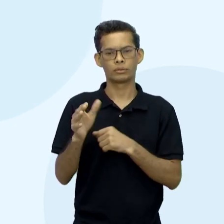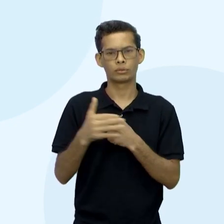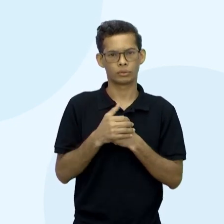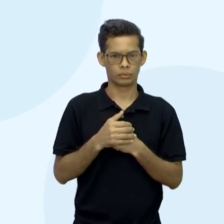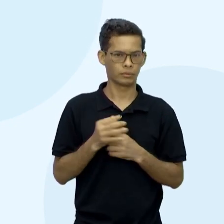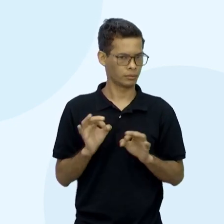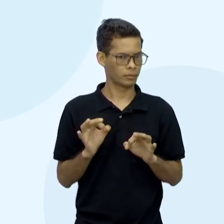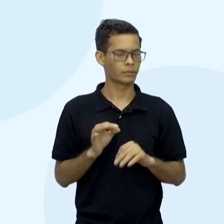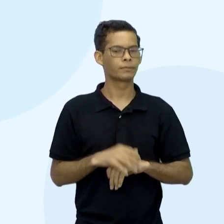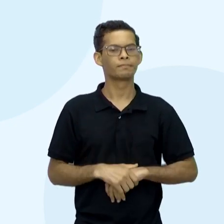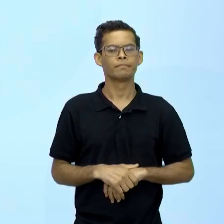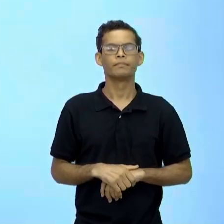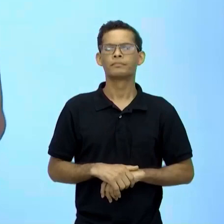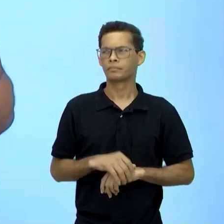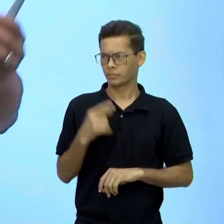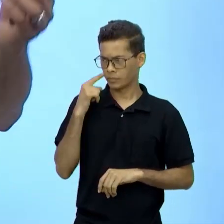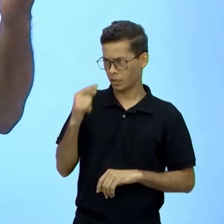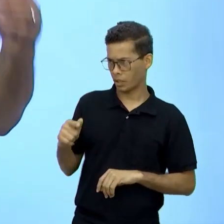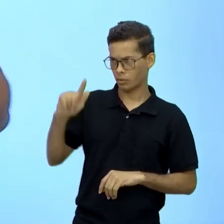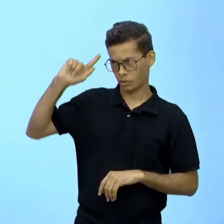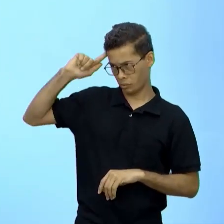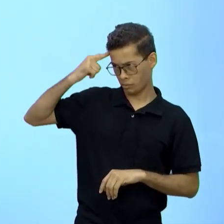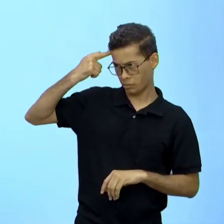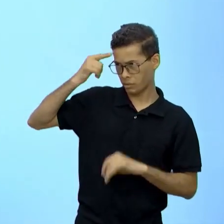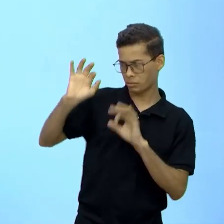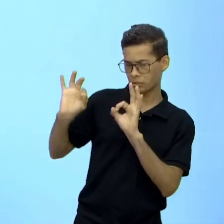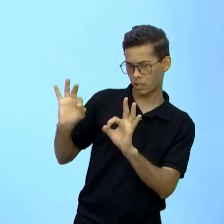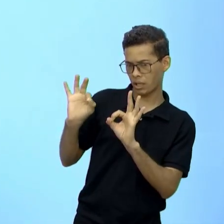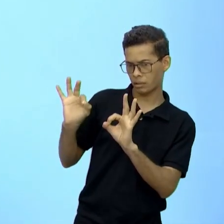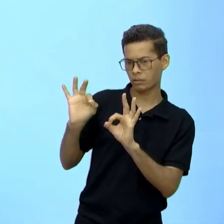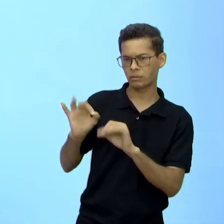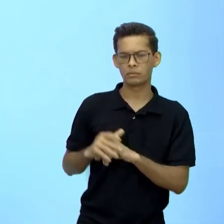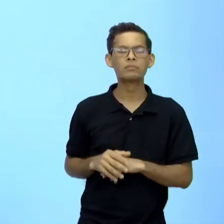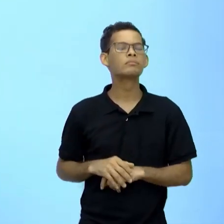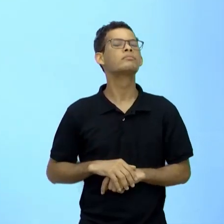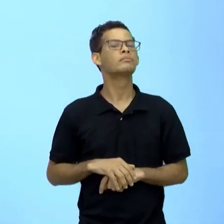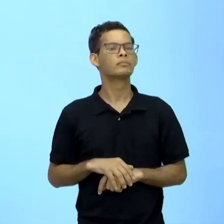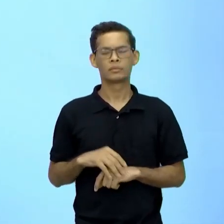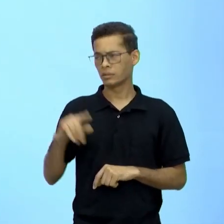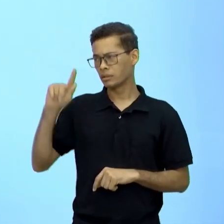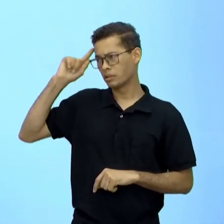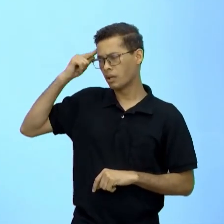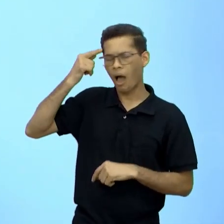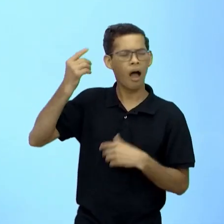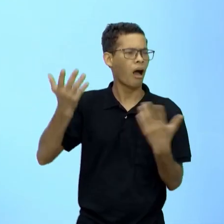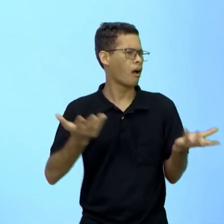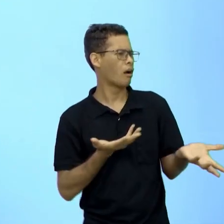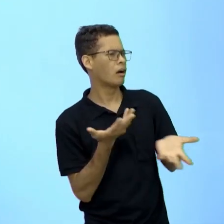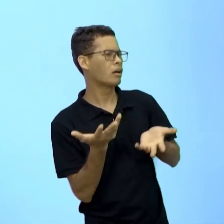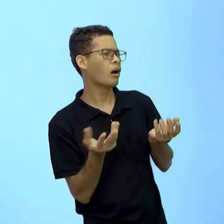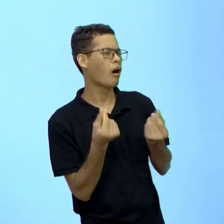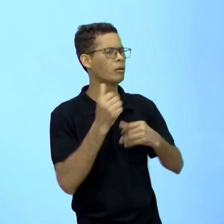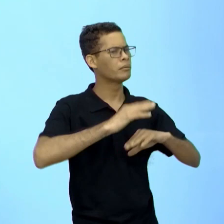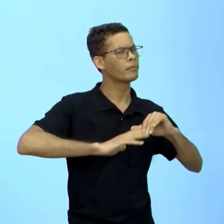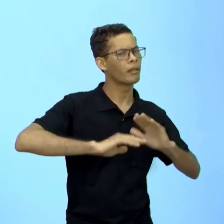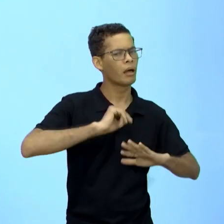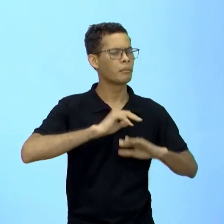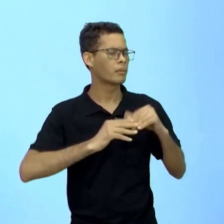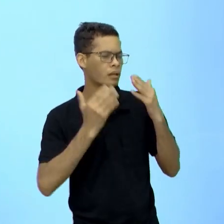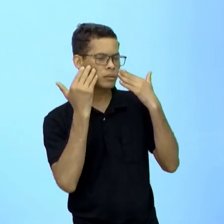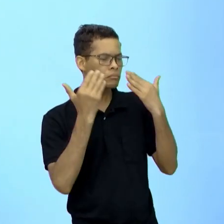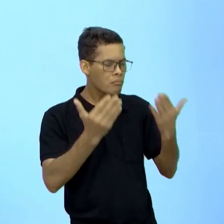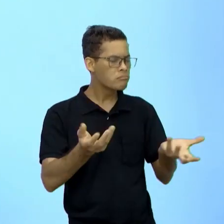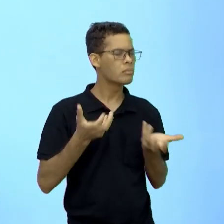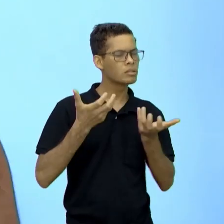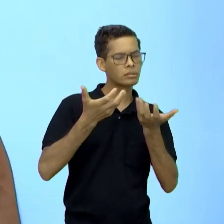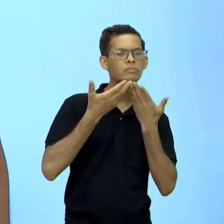Gibarina. Ah, Gibarina aqui tá aí, nossa, eu quero ver isso, como é que você fez isso aí, Gibarina, na prática, lá com o professor, né? Porsani, lá